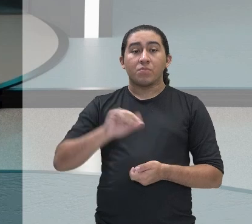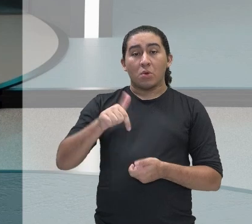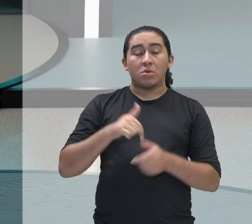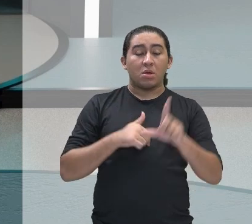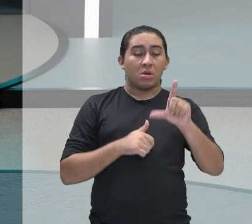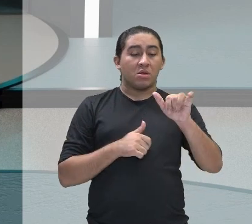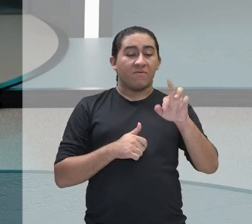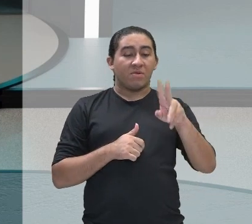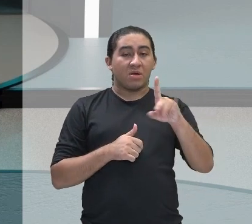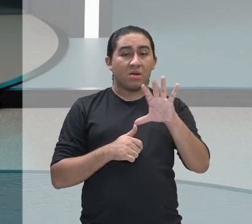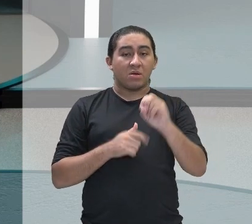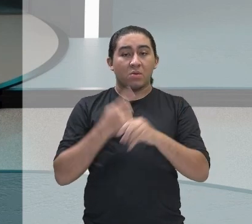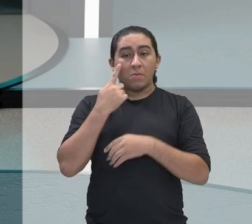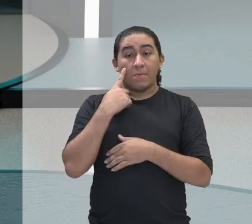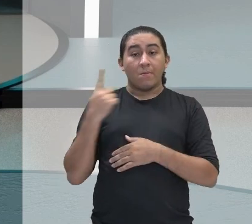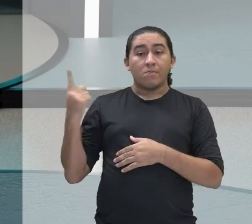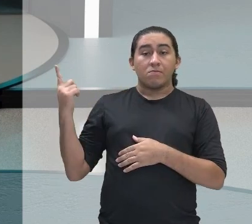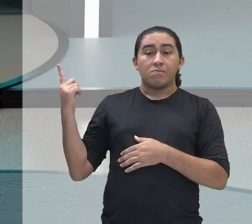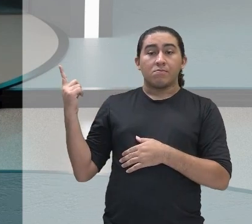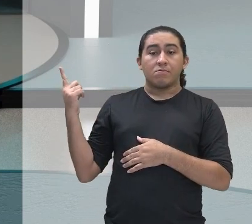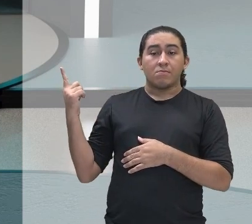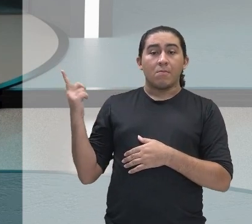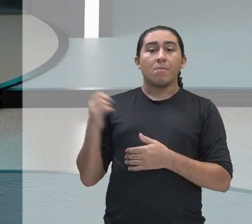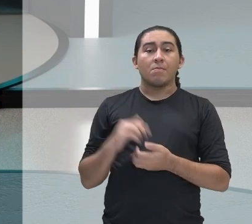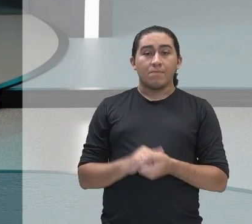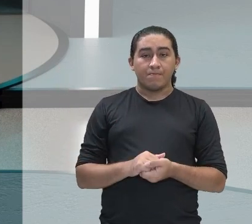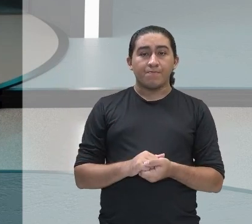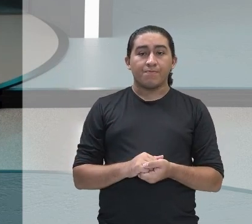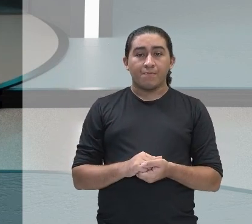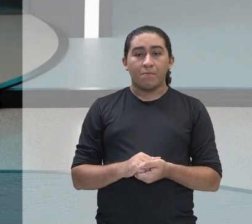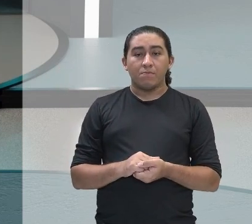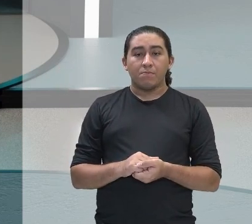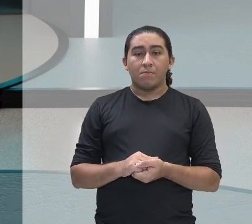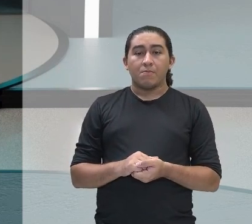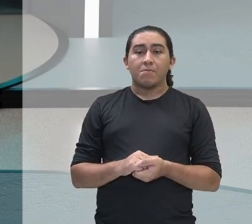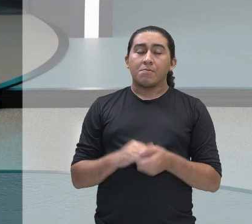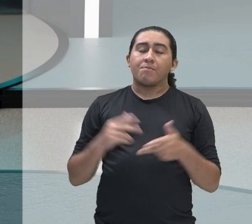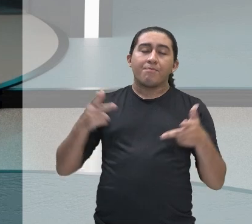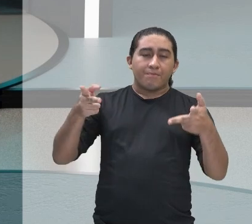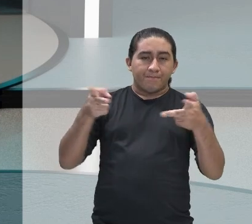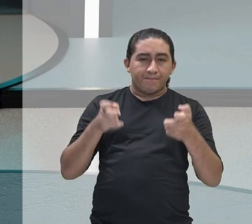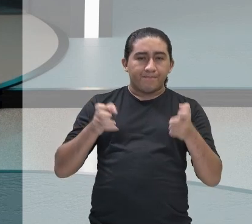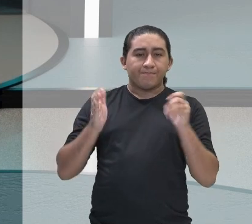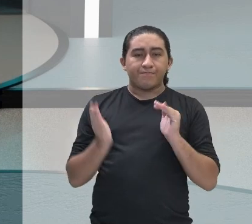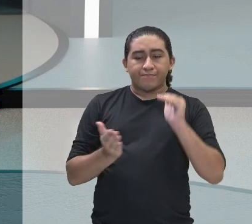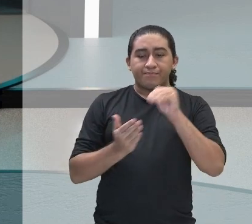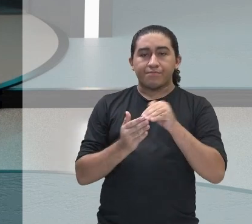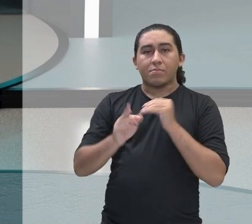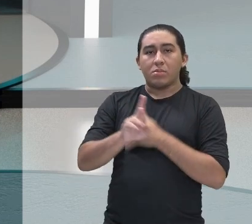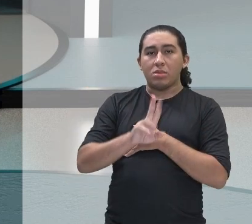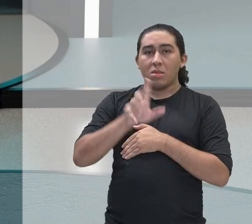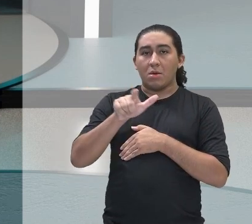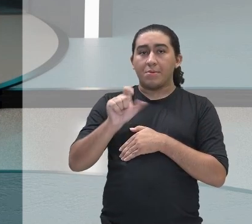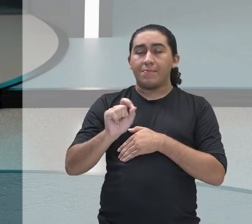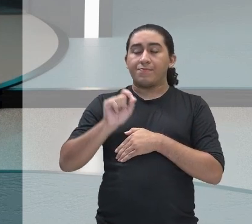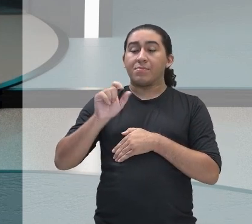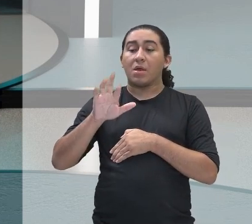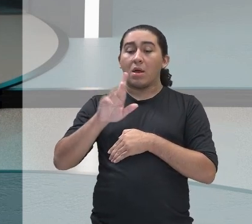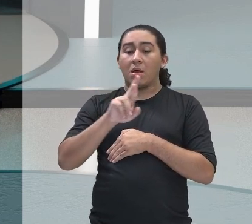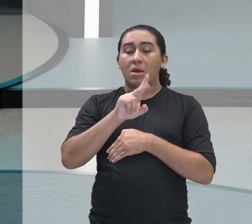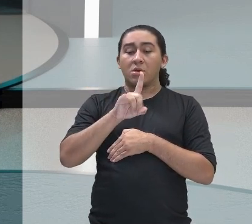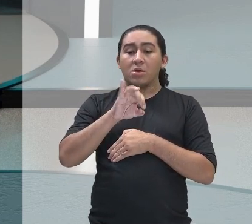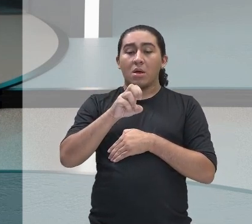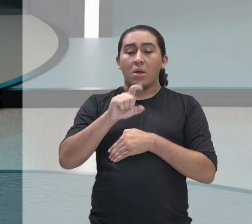livreiro, livrinho. Então, você observa que até o R é o que? O radical.